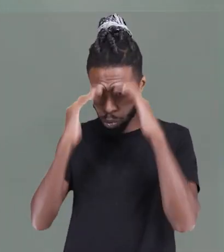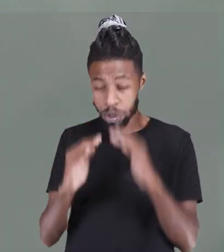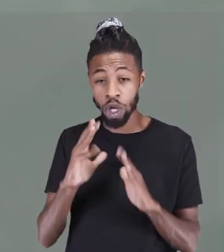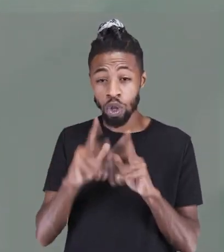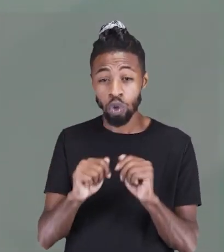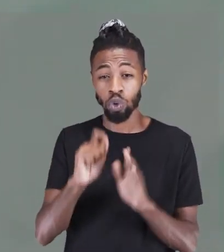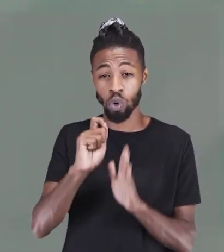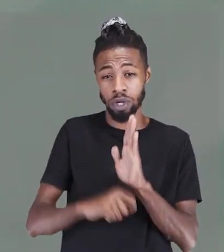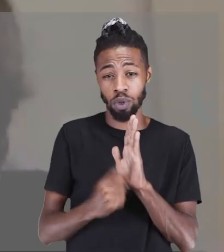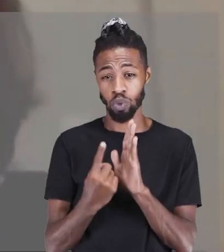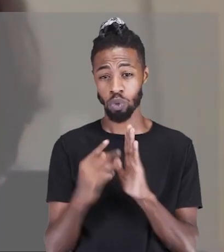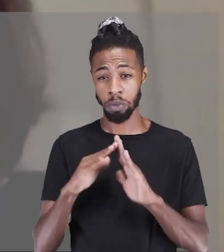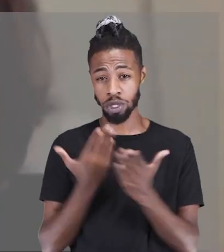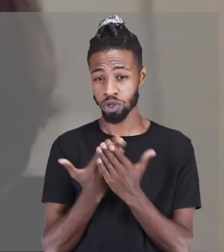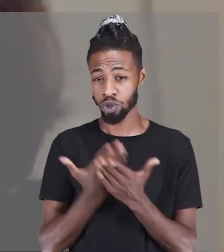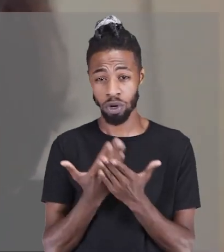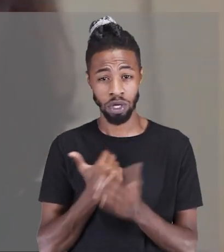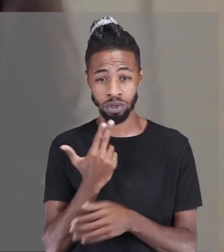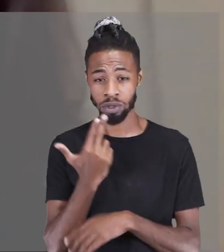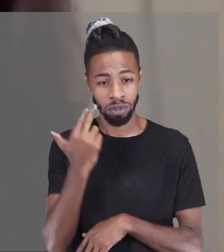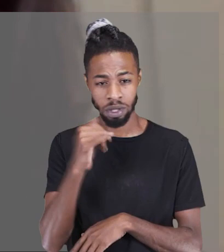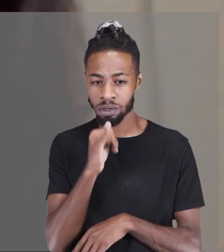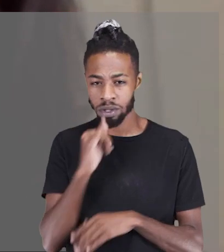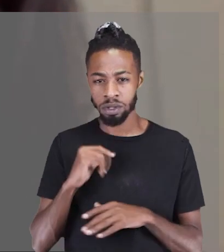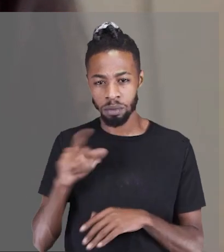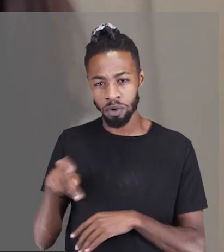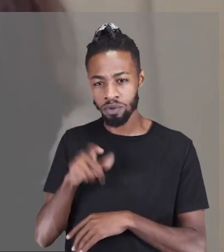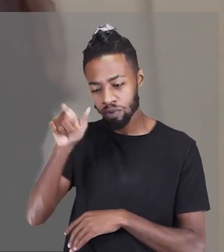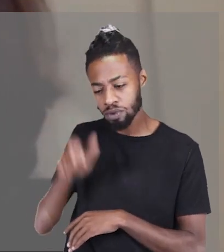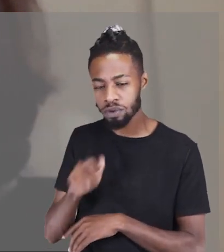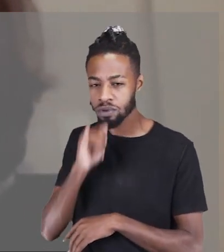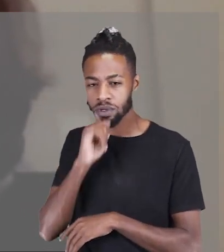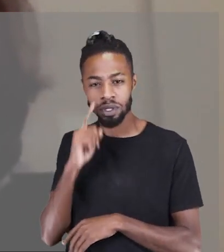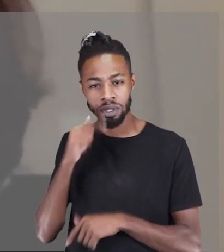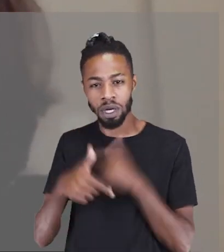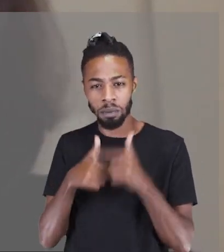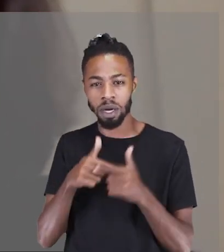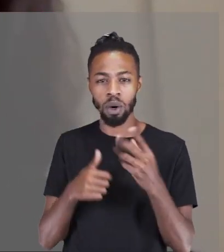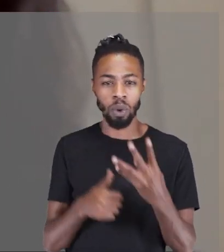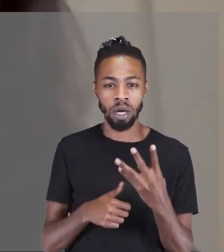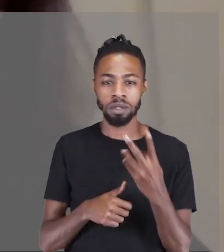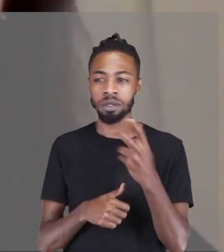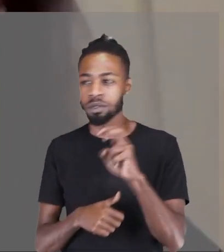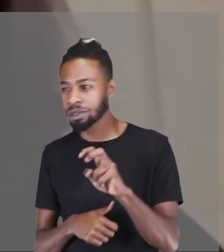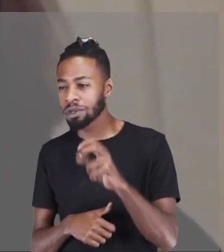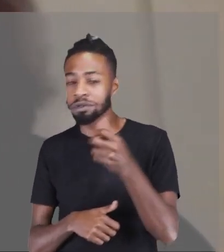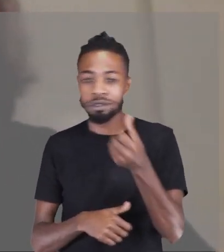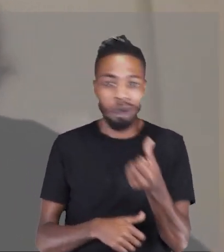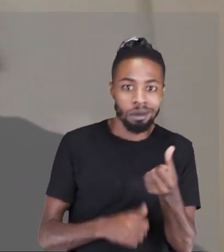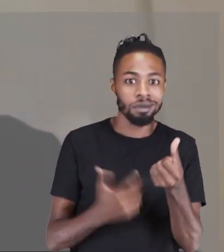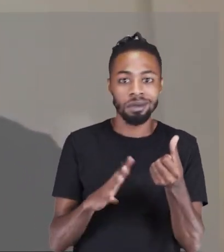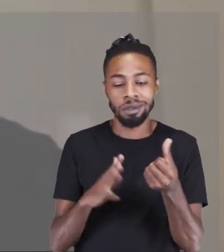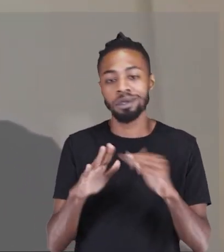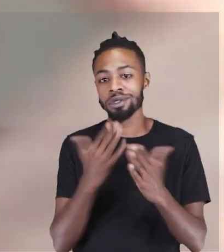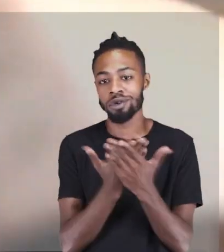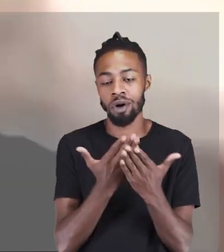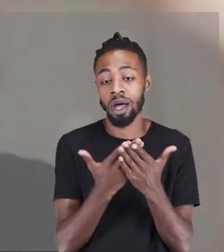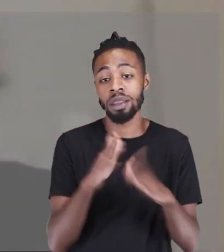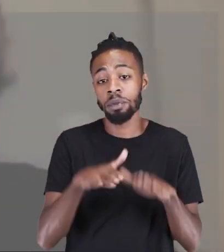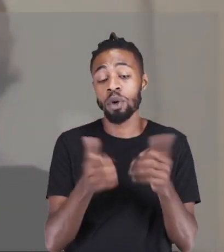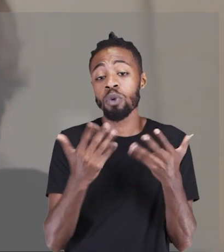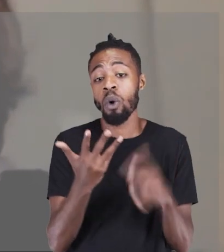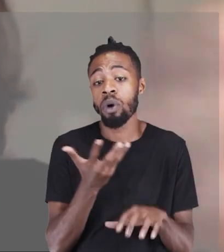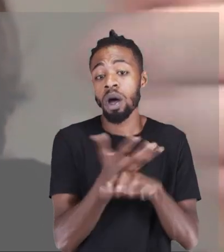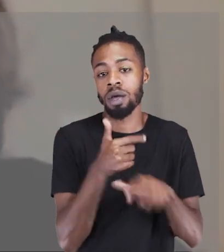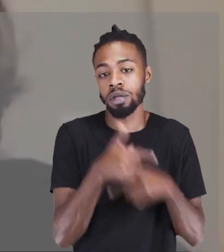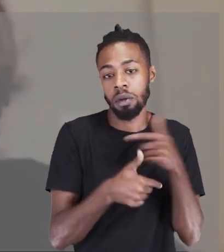seu contrato em uma única escola. Professores com contrato precário de trabalho, que trabalham em 4, 5 ou 6 escolas, dependendo